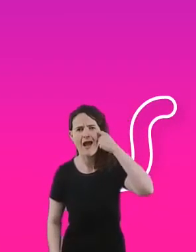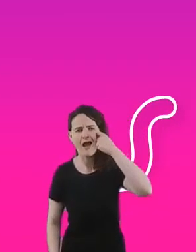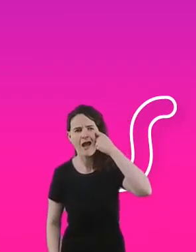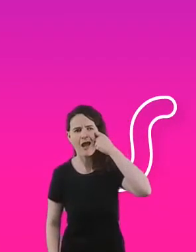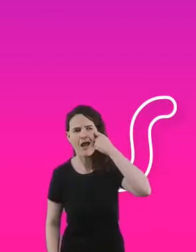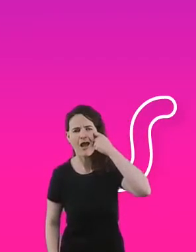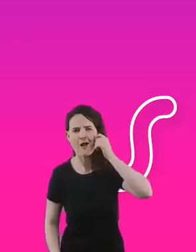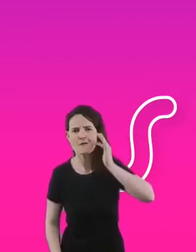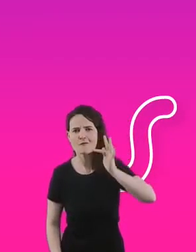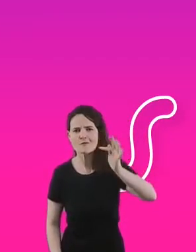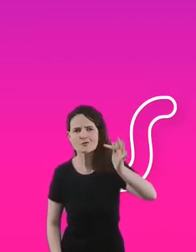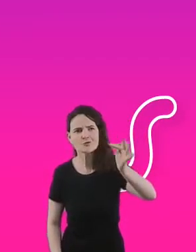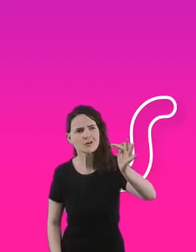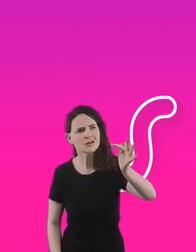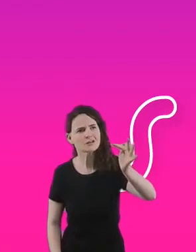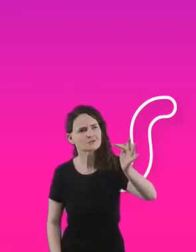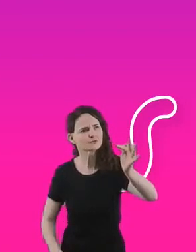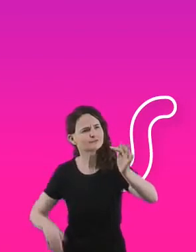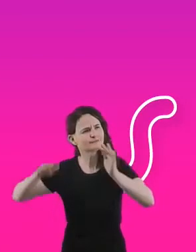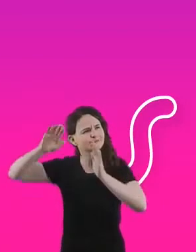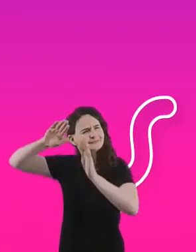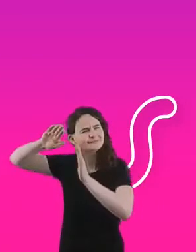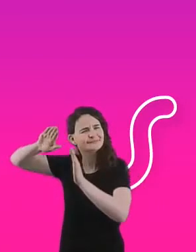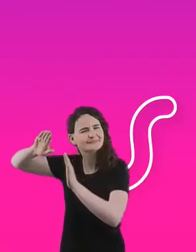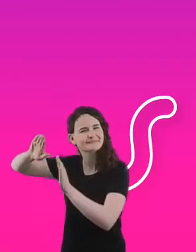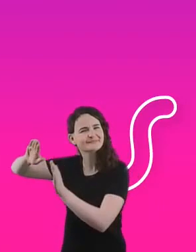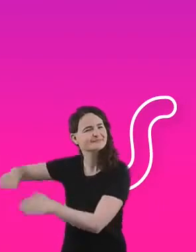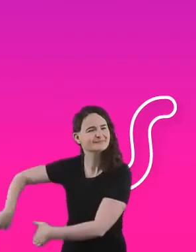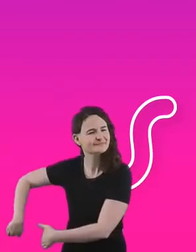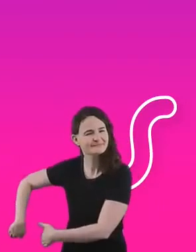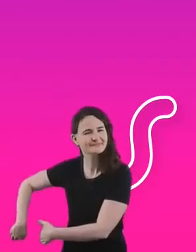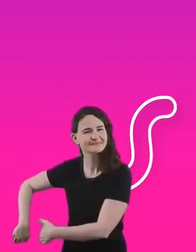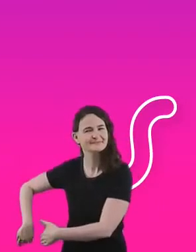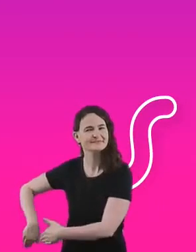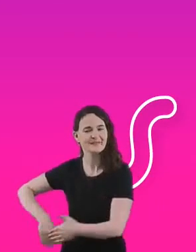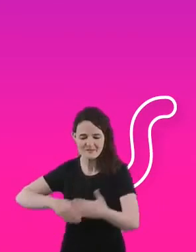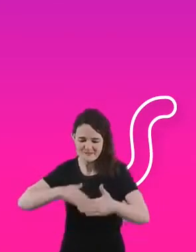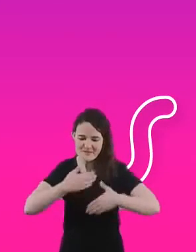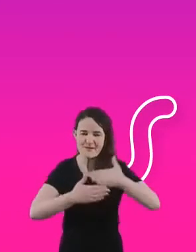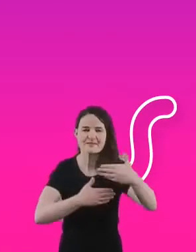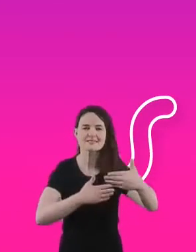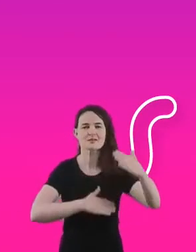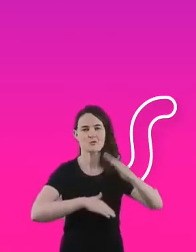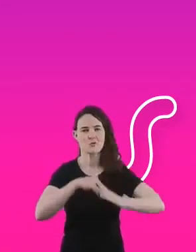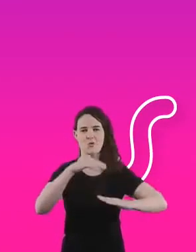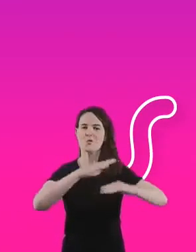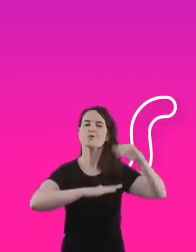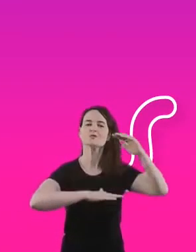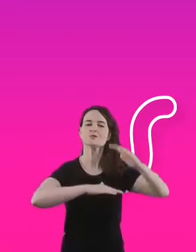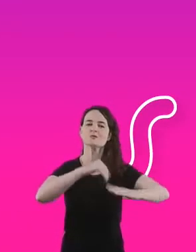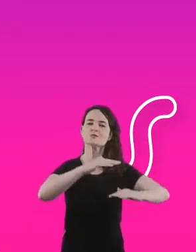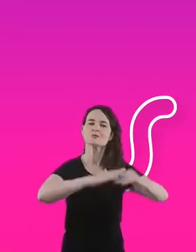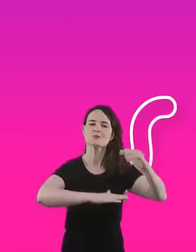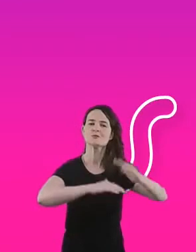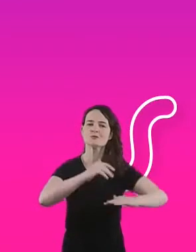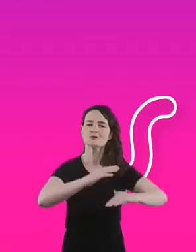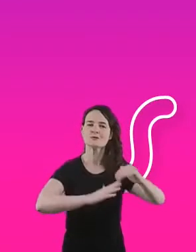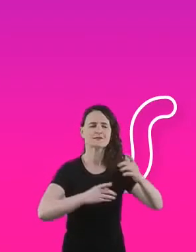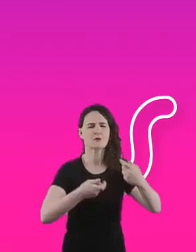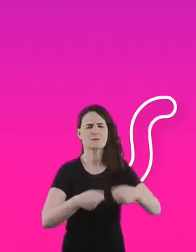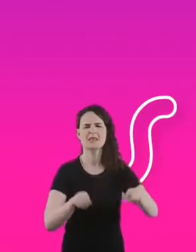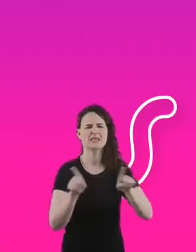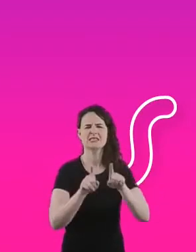esse sentimento do que é esse processo construtivo, né, sem precisar buscar caminhos